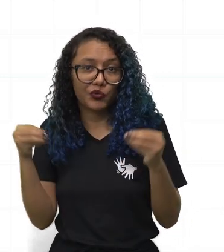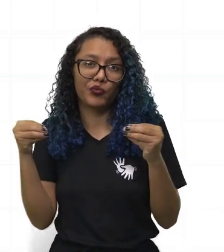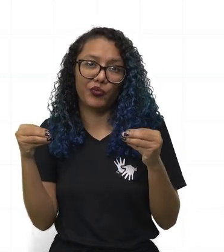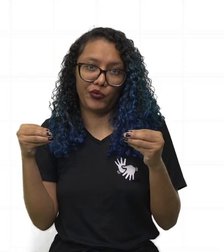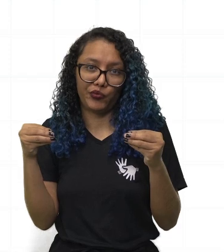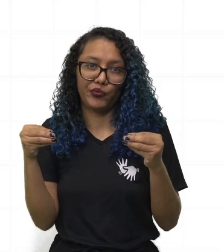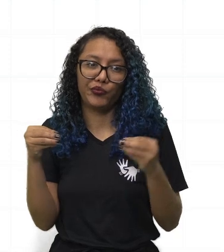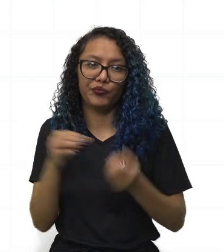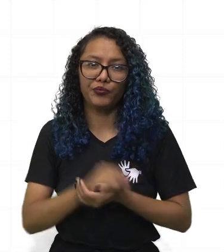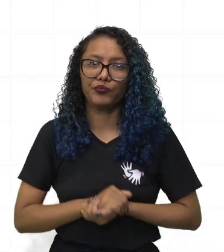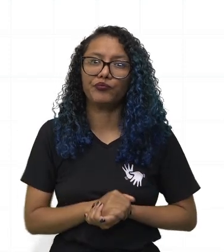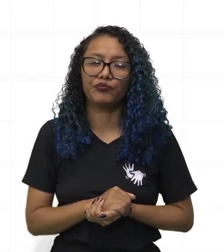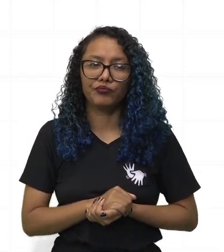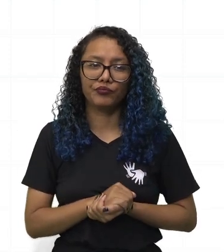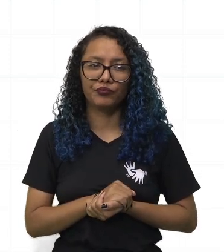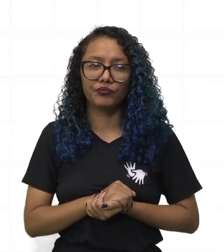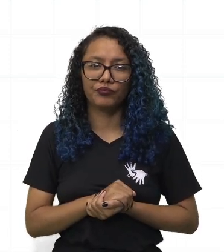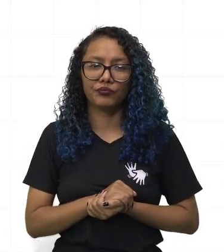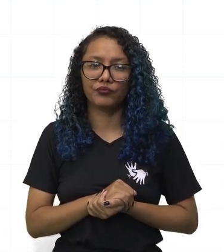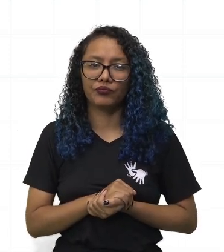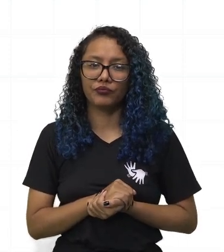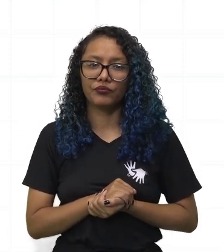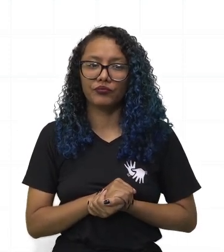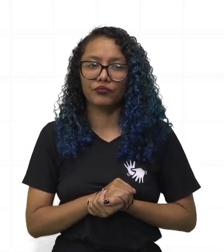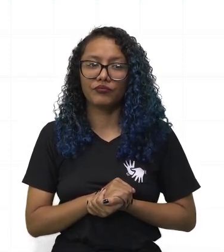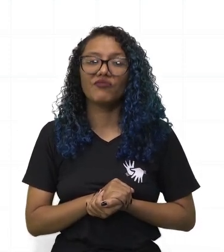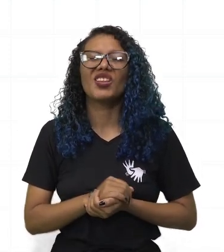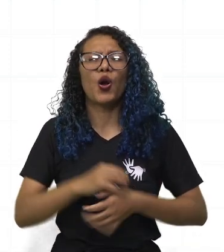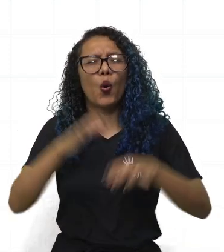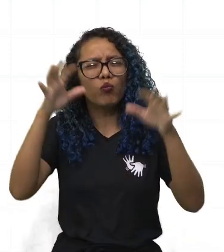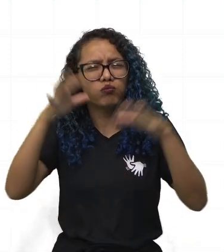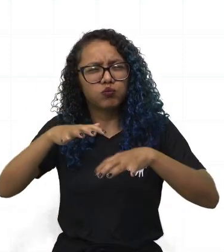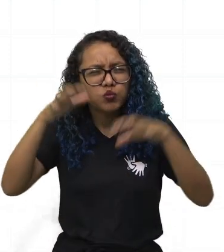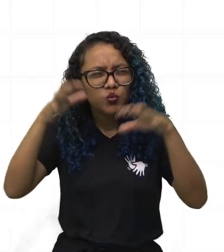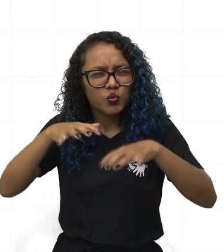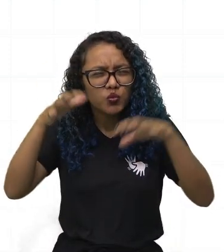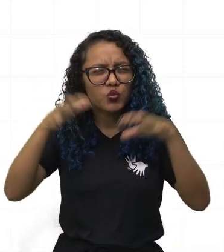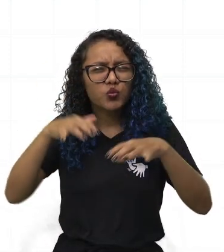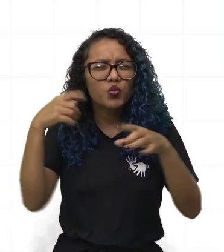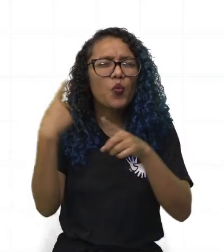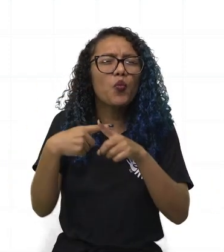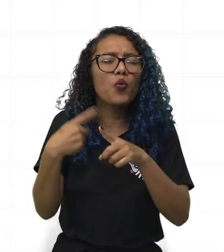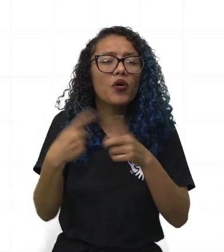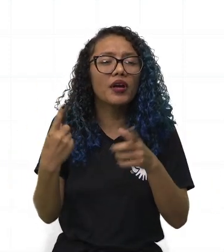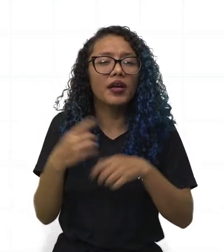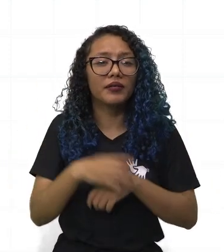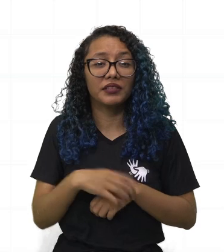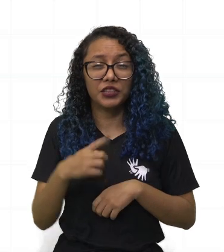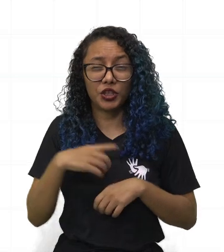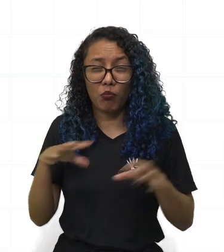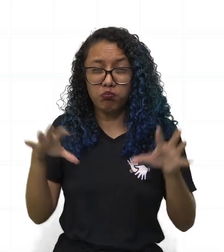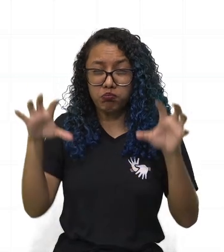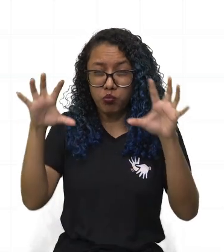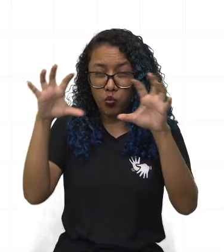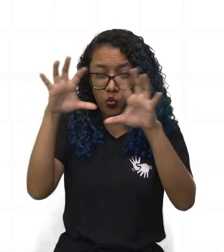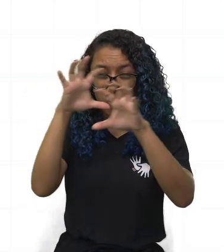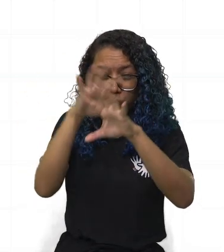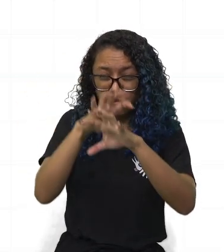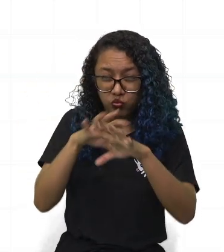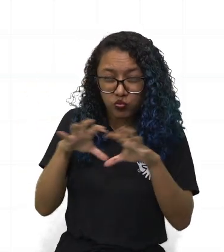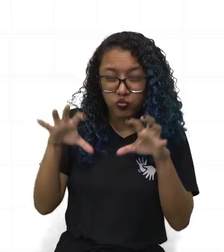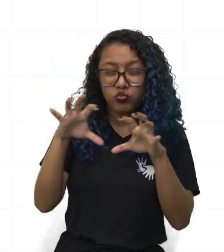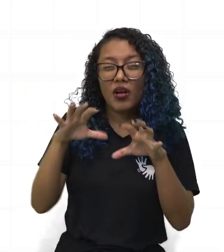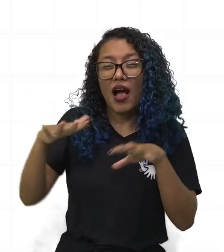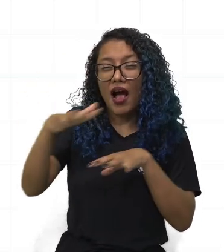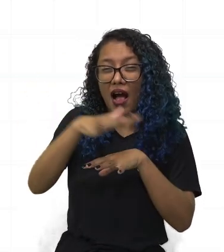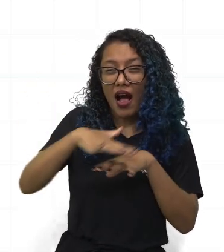Vamos continuar. As chuvas fortes foram provocadas por uma faixa de nebulosidade que se estende desde